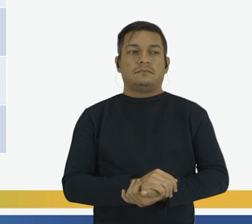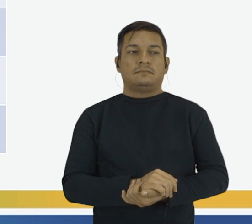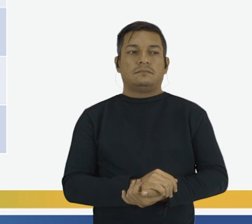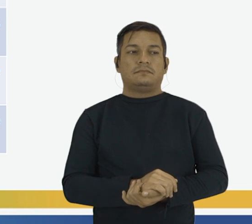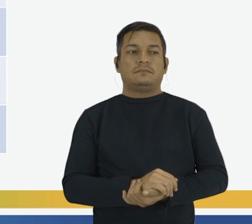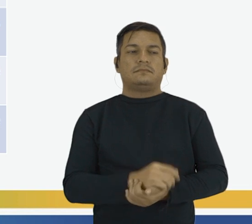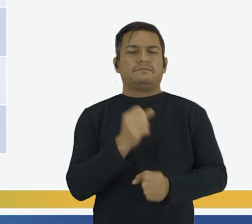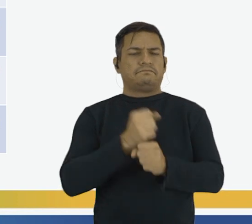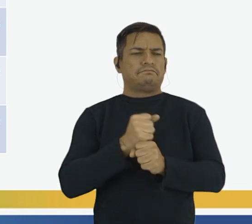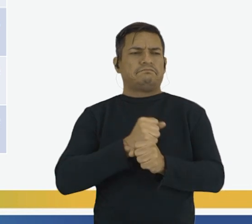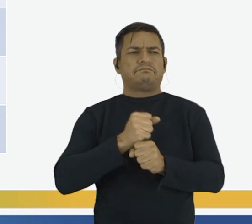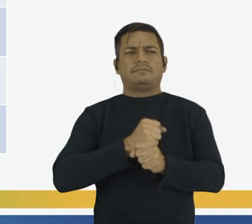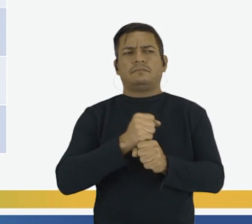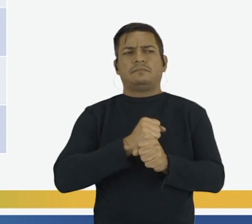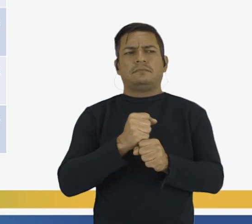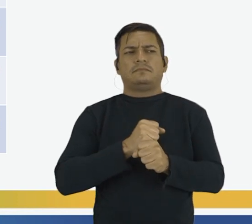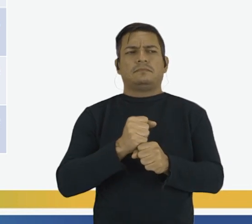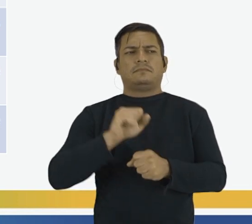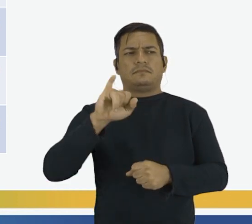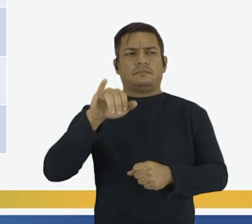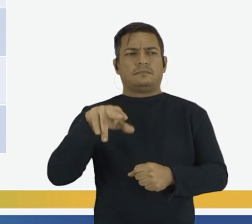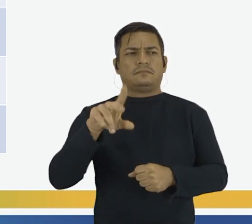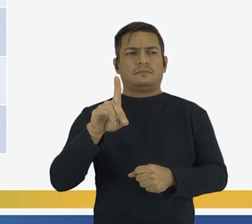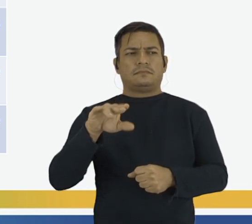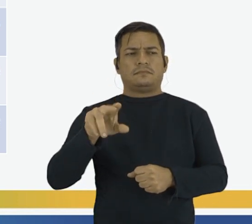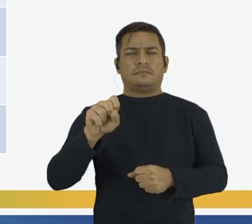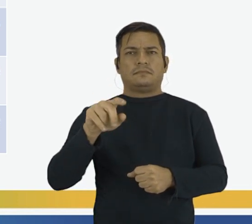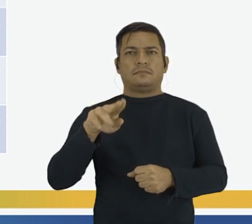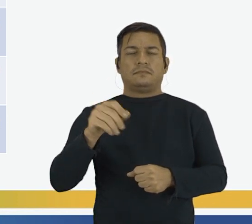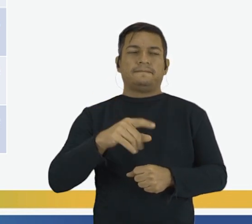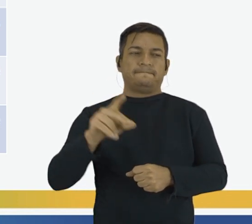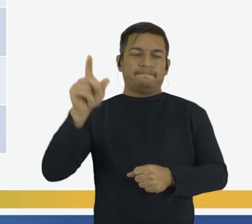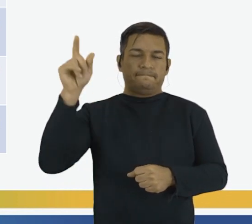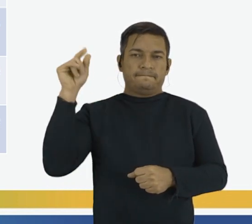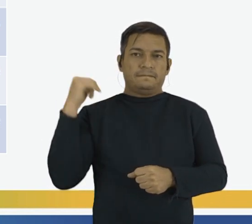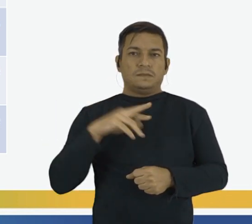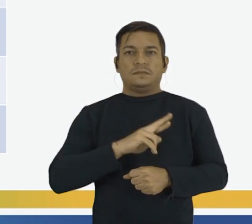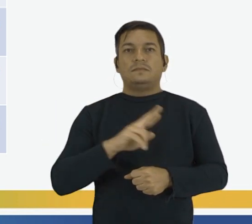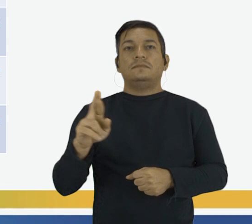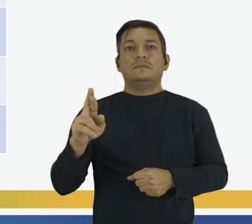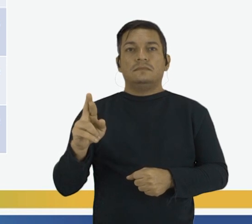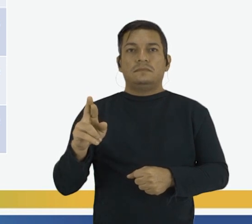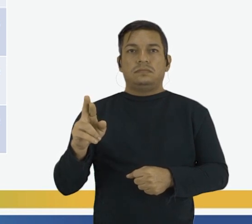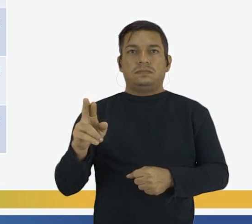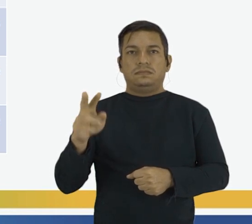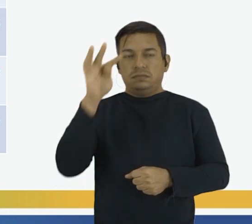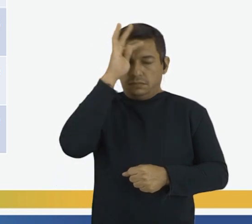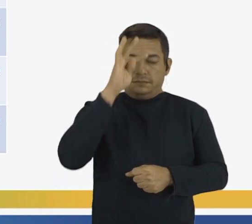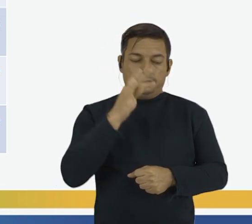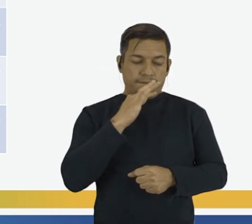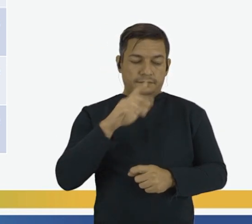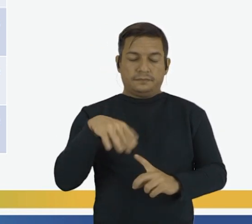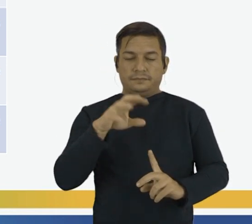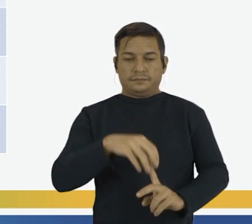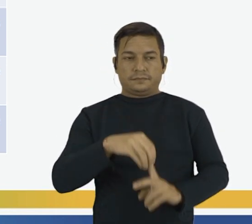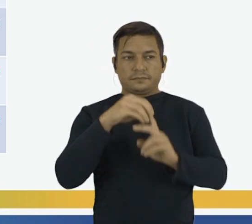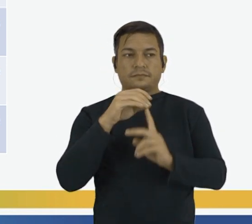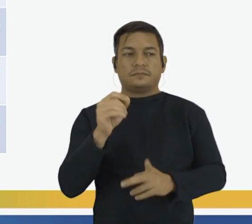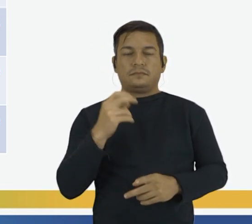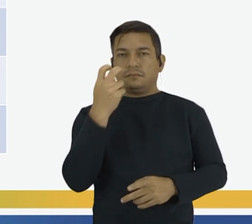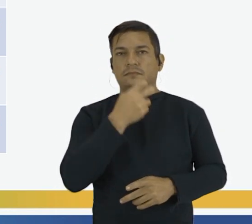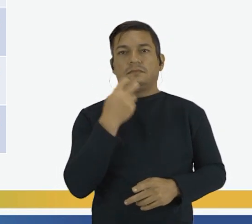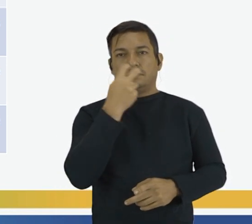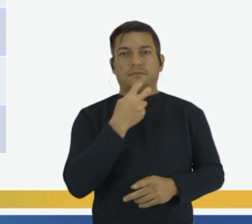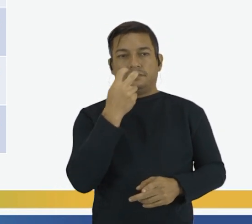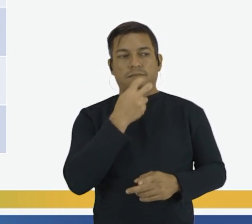Por muito tempo no hinduísmo, a mais antiga religião, as tradições eram unicamente